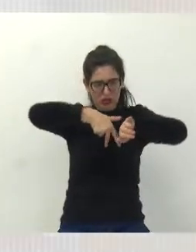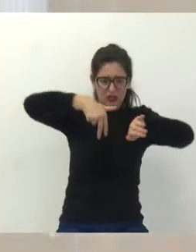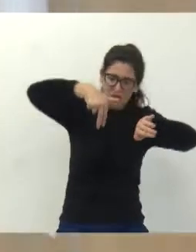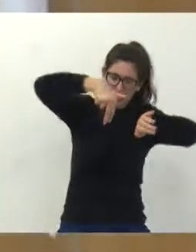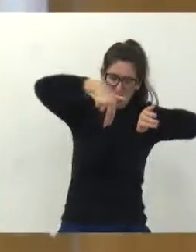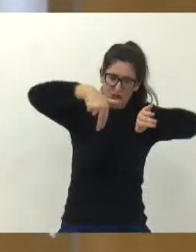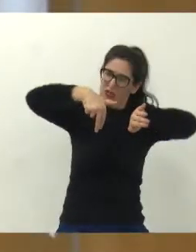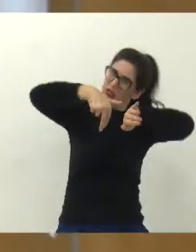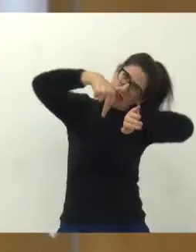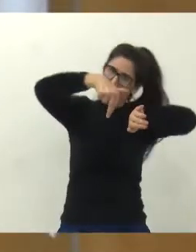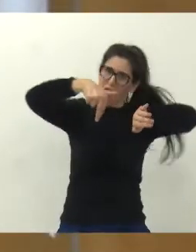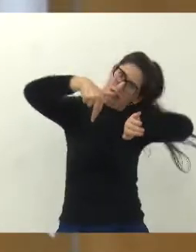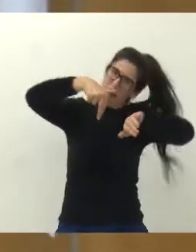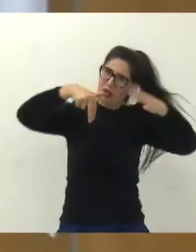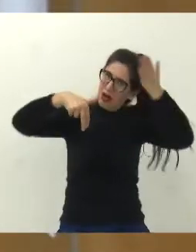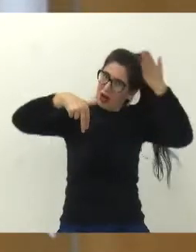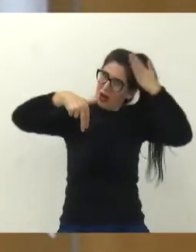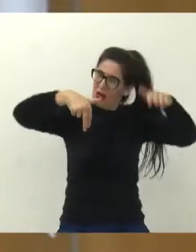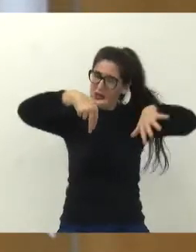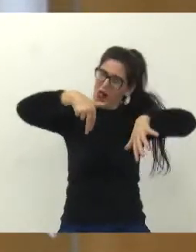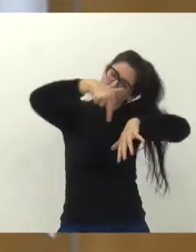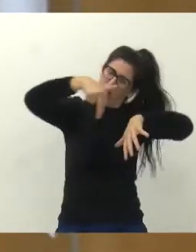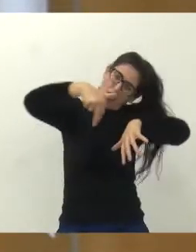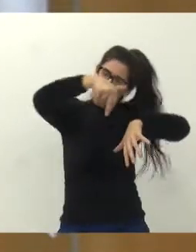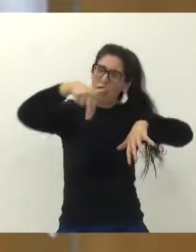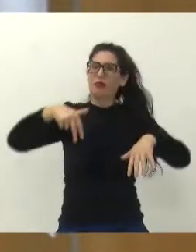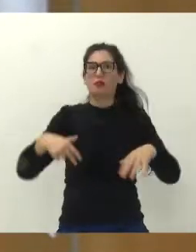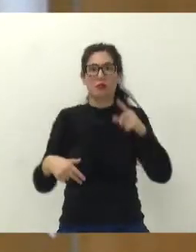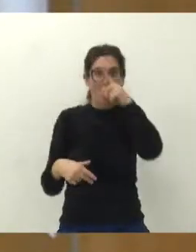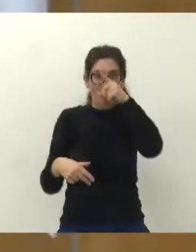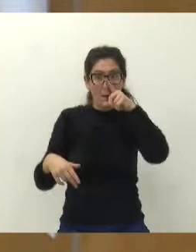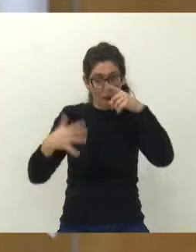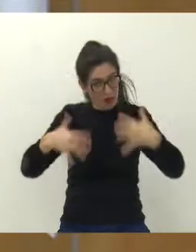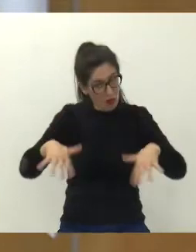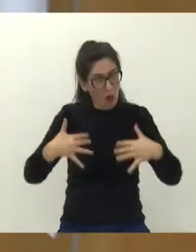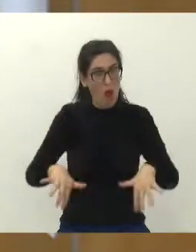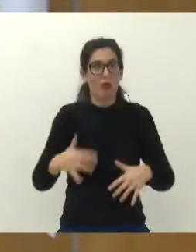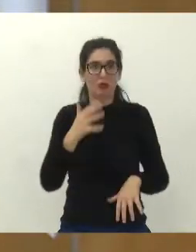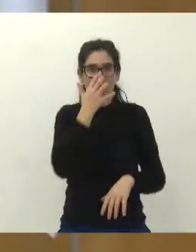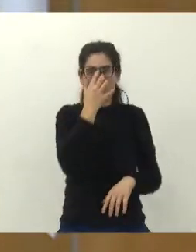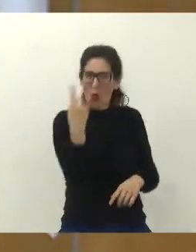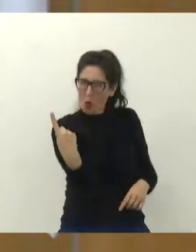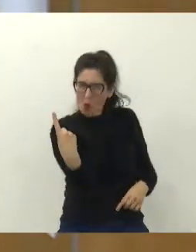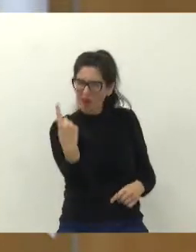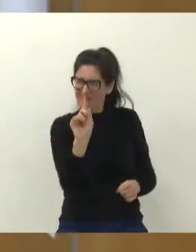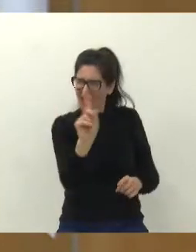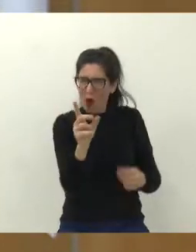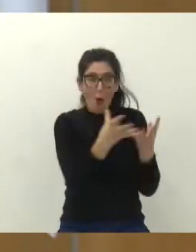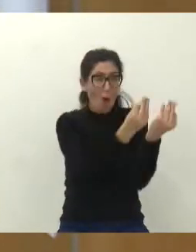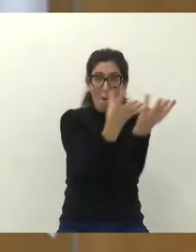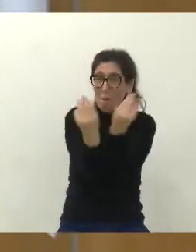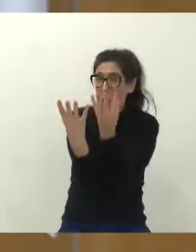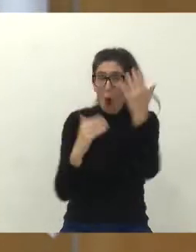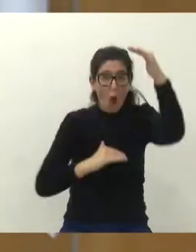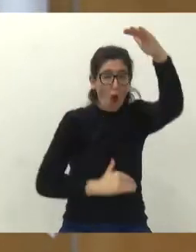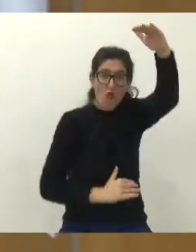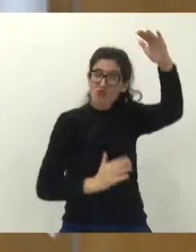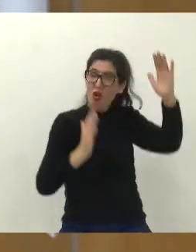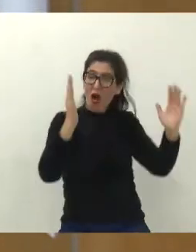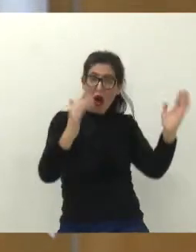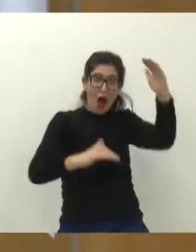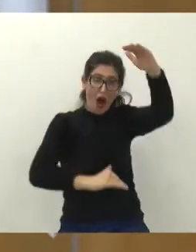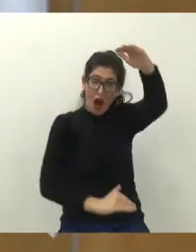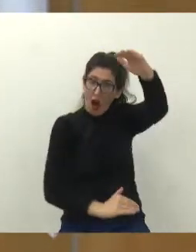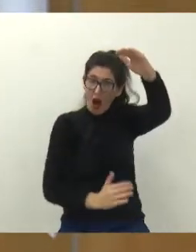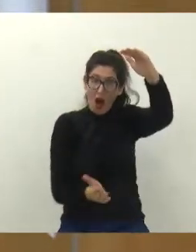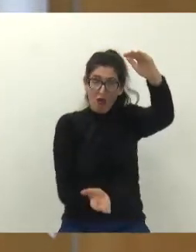então, mobilidade urbana, eu sei que vocês devem estar assistindo aí, e não é uma, são várias. Todas essas instalações novas,